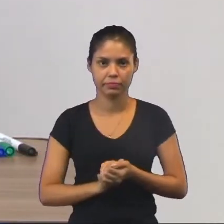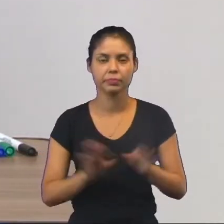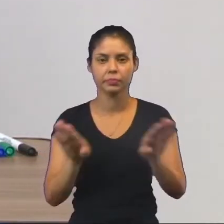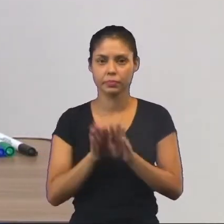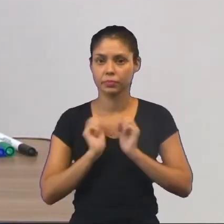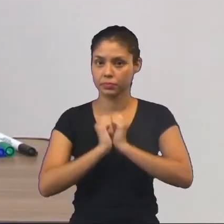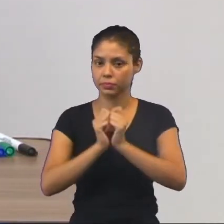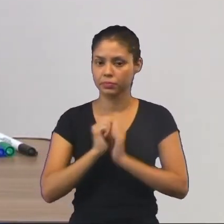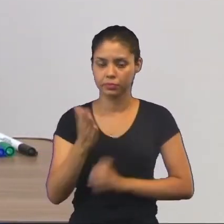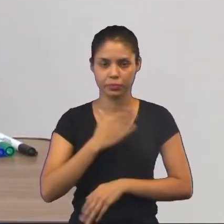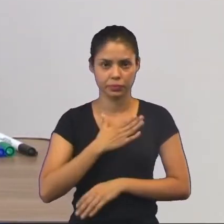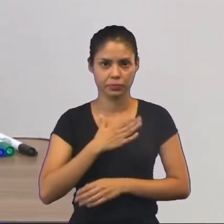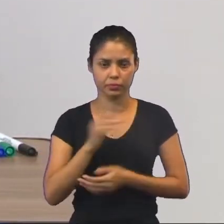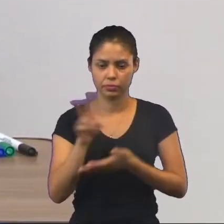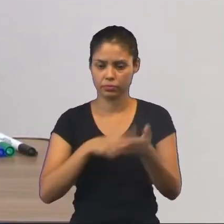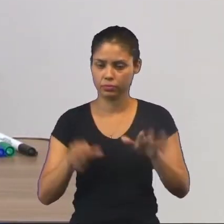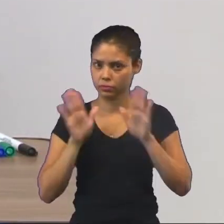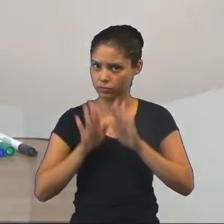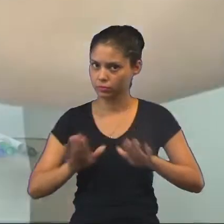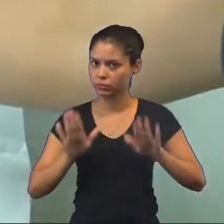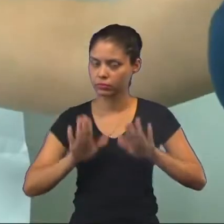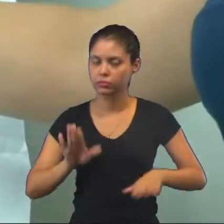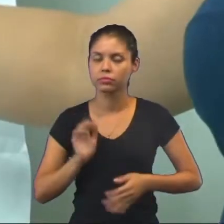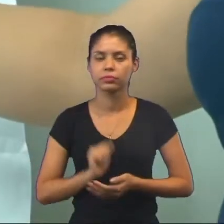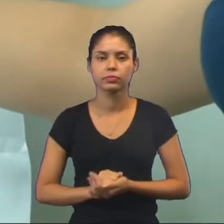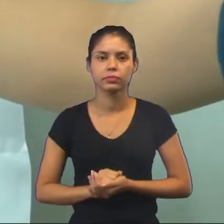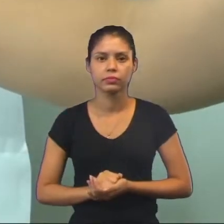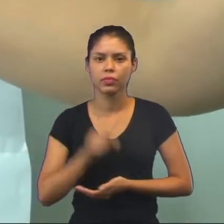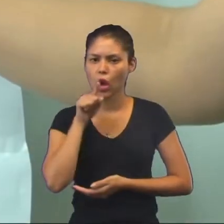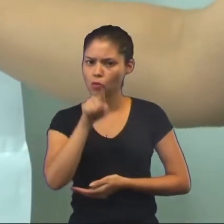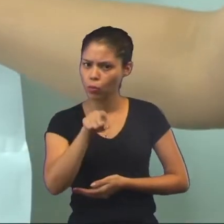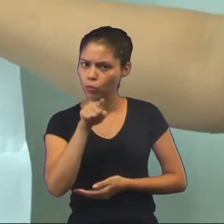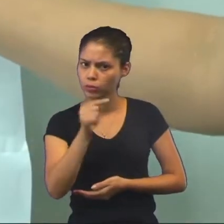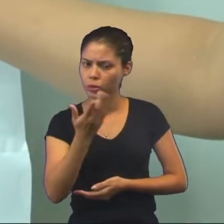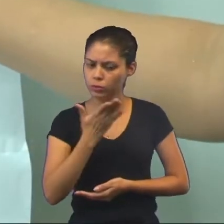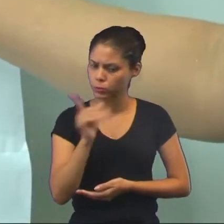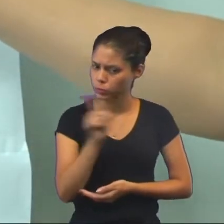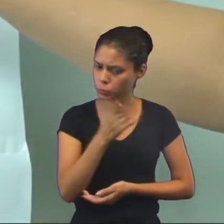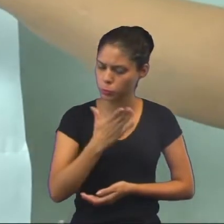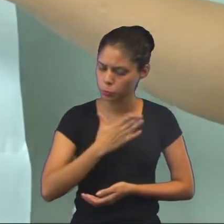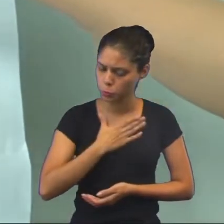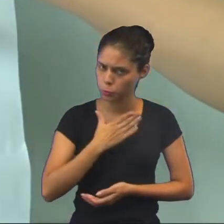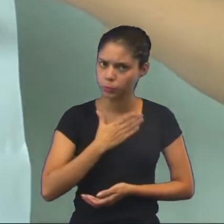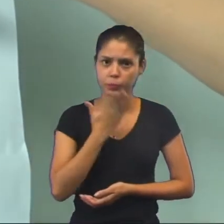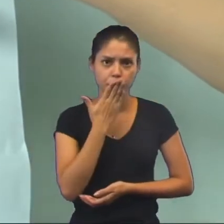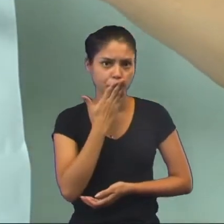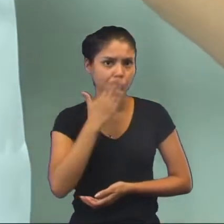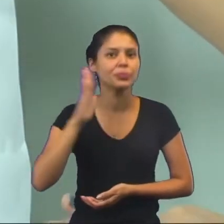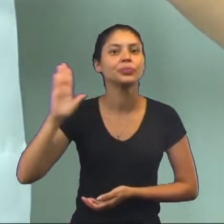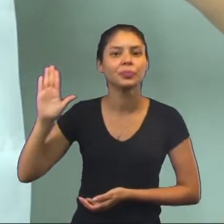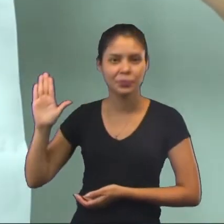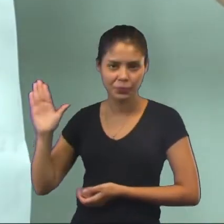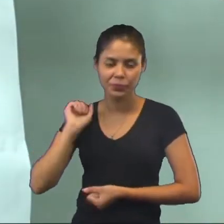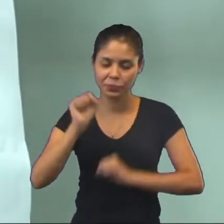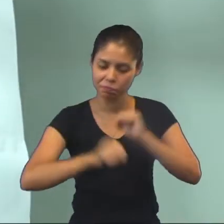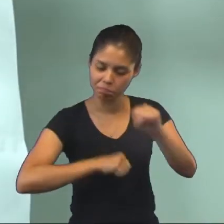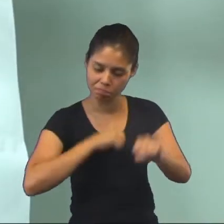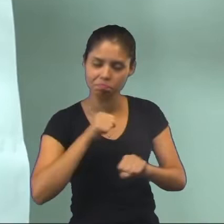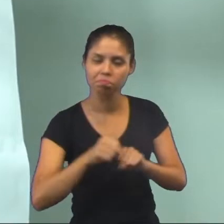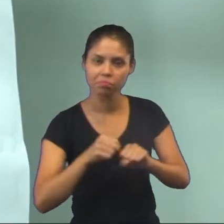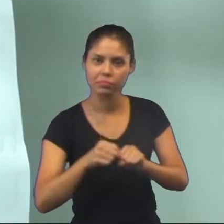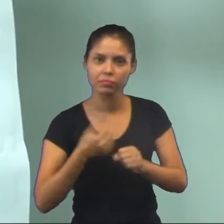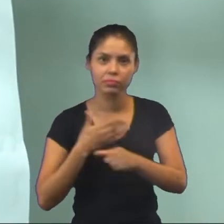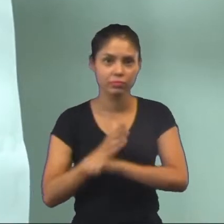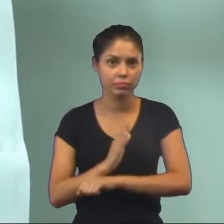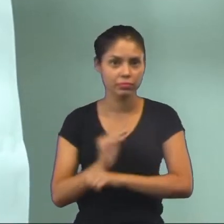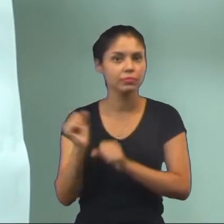também junto comigo. Vamos lá, eu vou ler devagar. Olha só. Você não me prometeu uma bicicleta se eu passasse